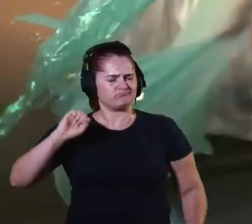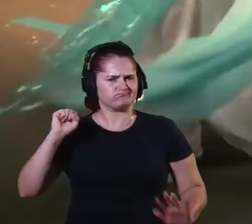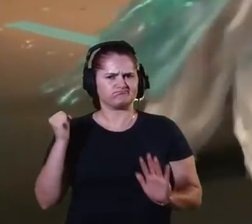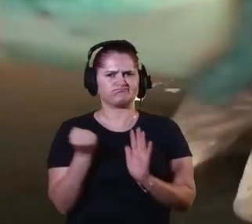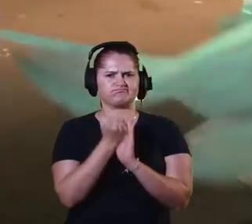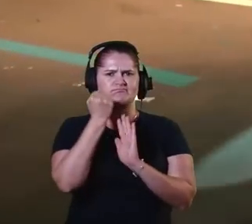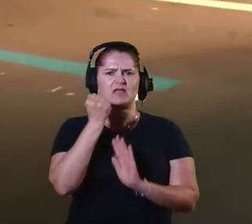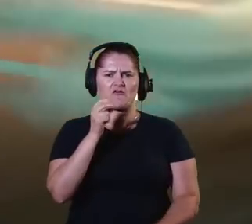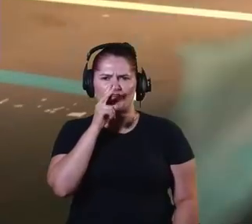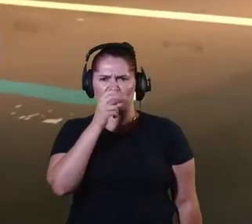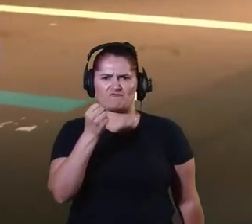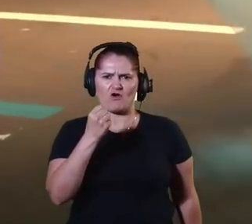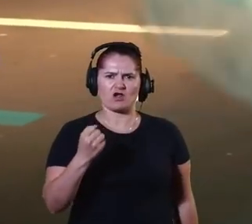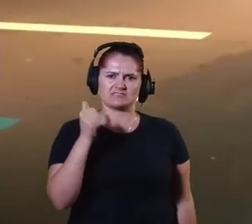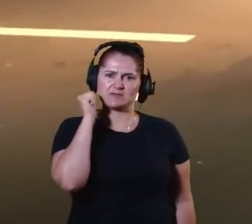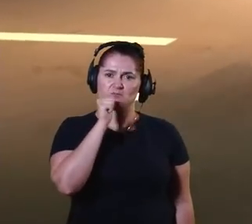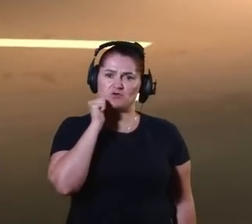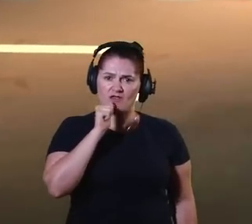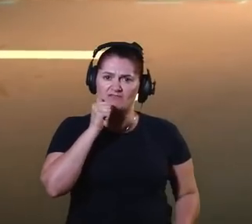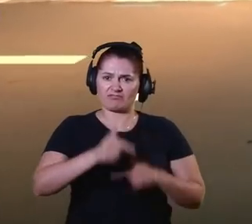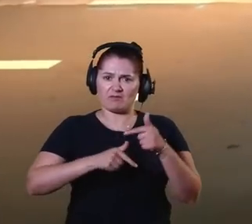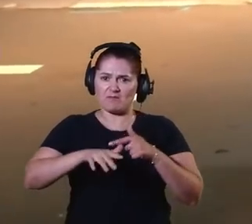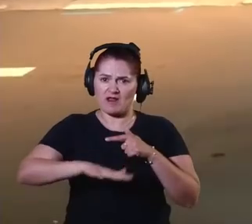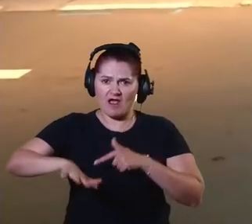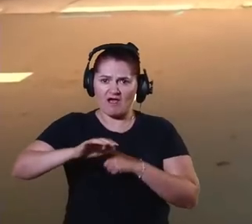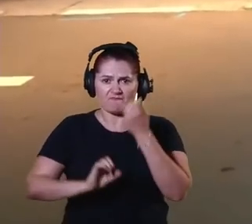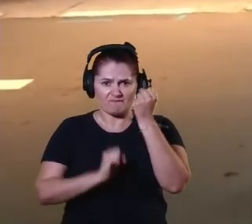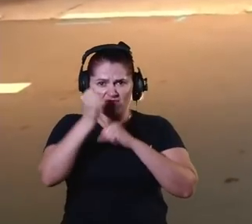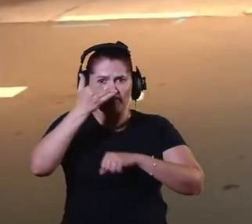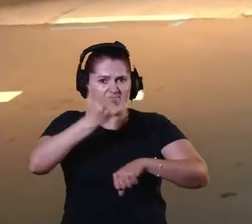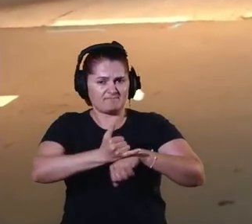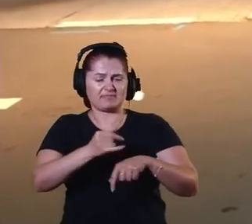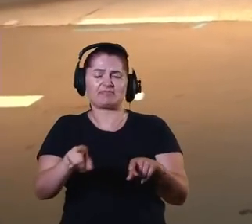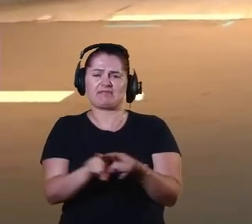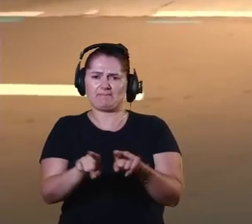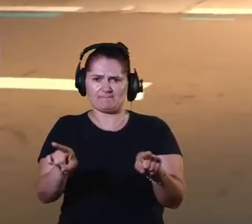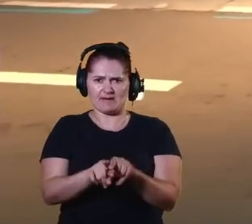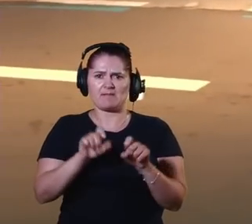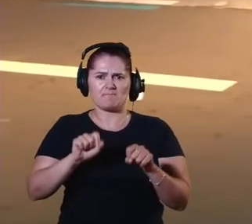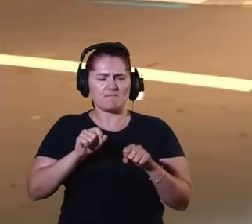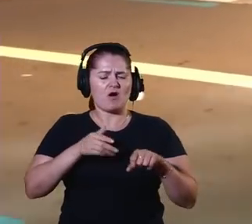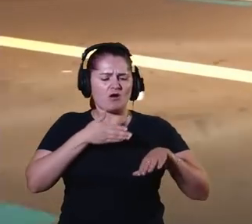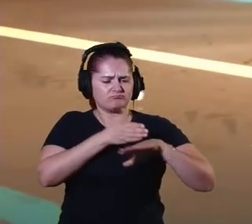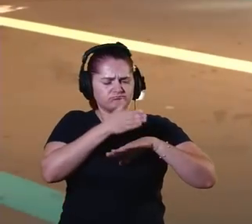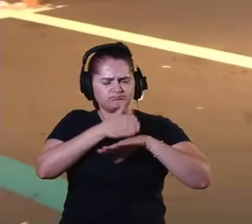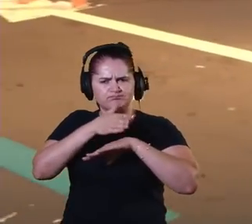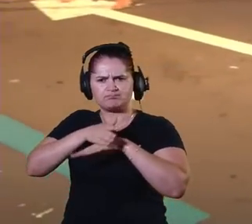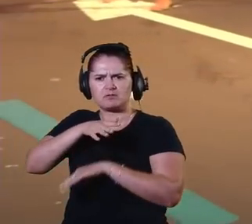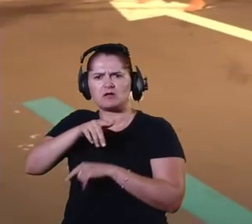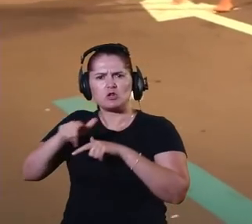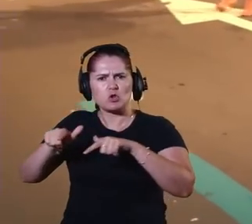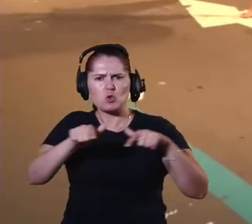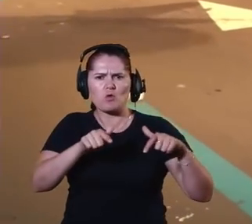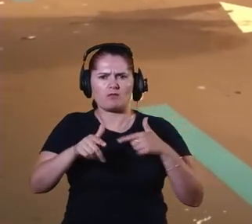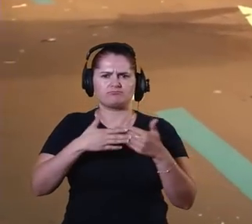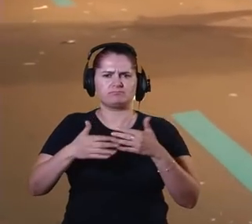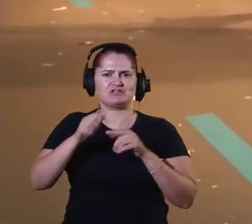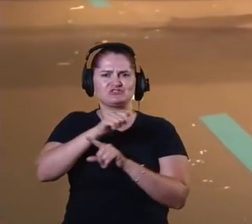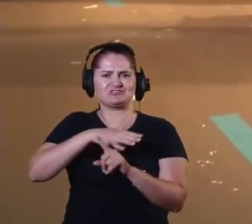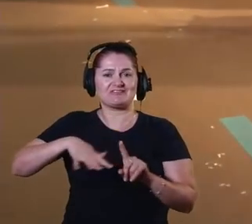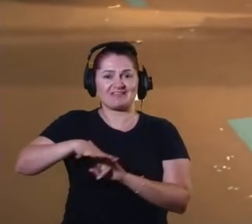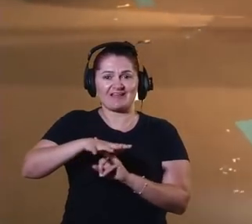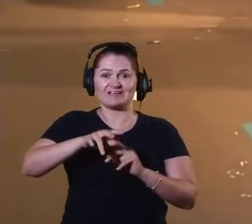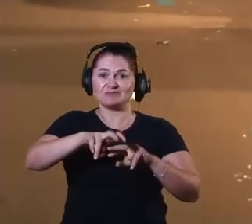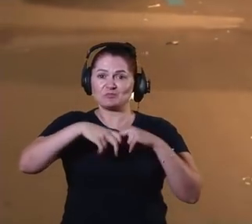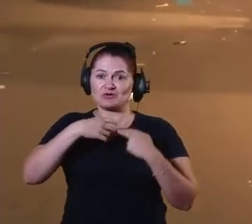sim pode também estar presente em todos os espaços, todos os lugares. Caxias tem orgulhosamente, e isso